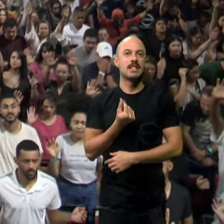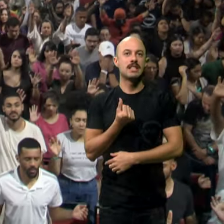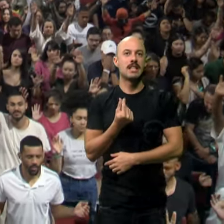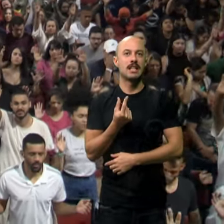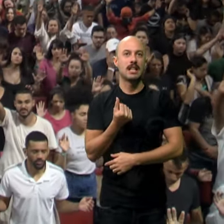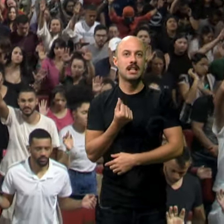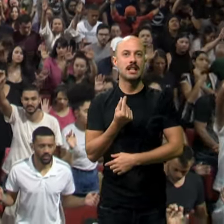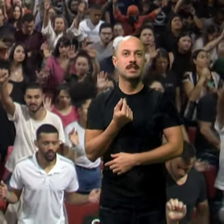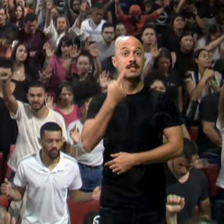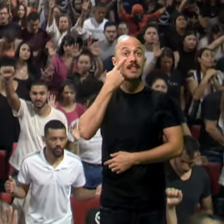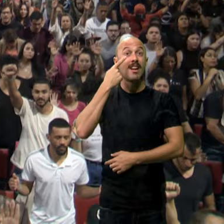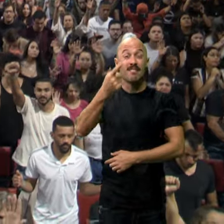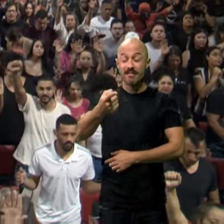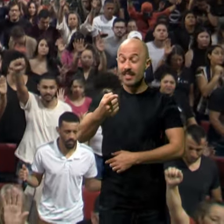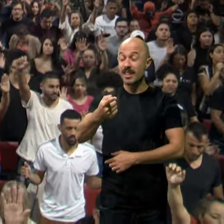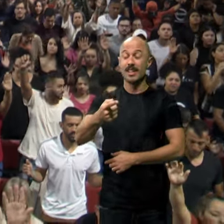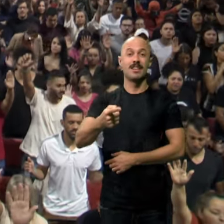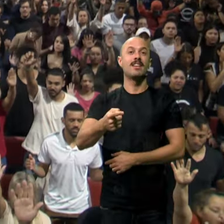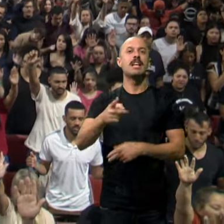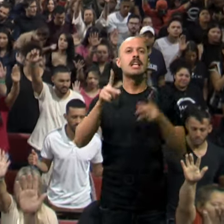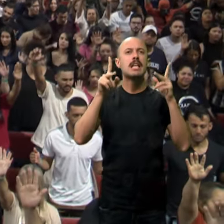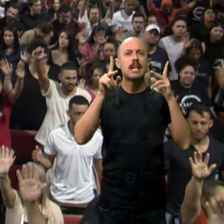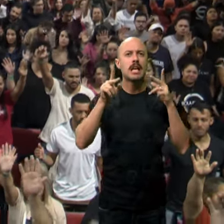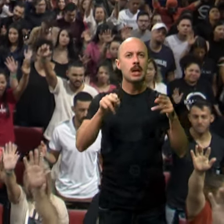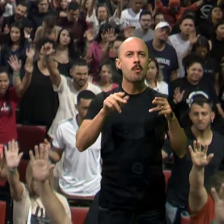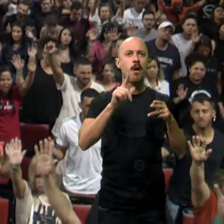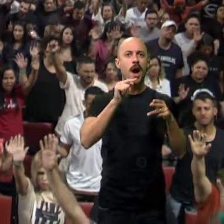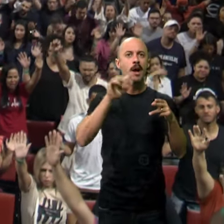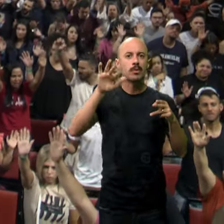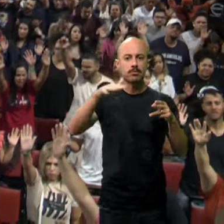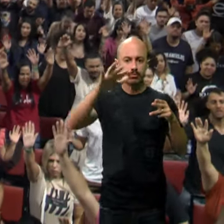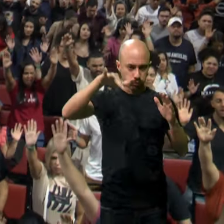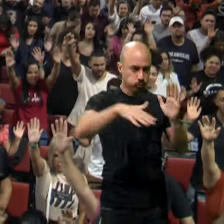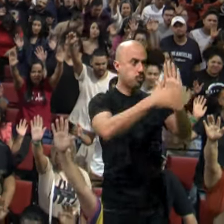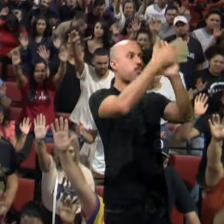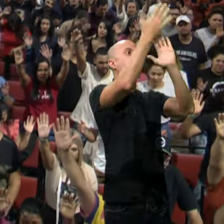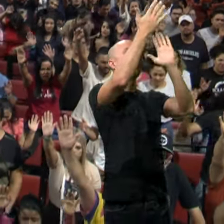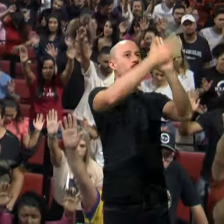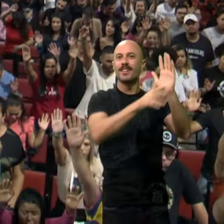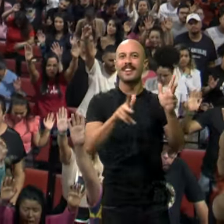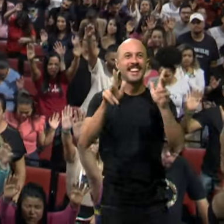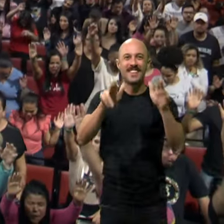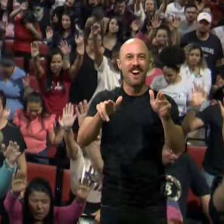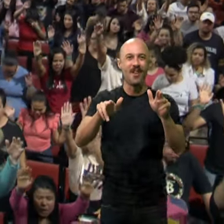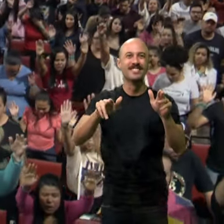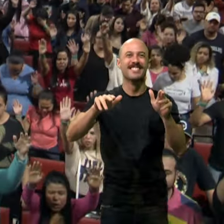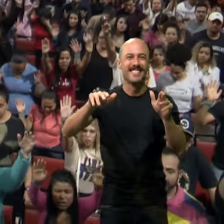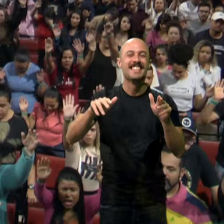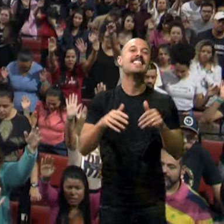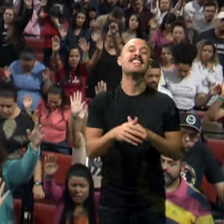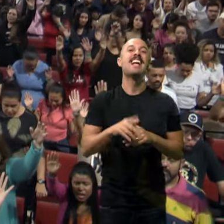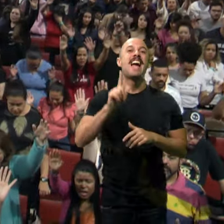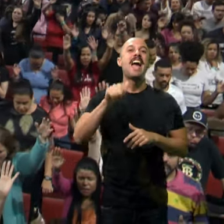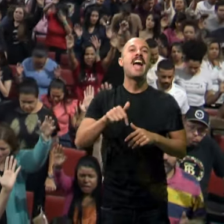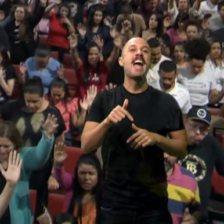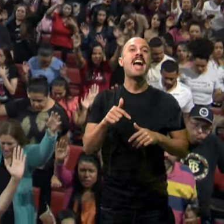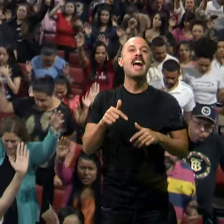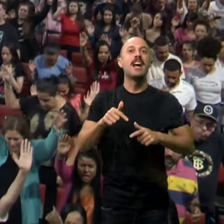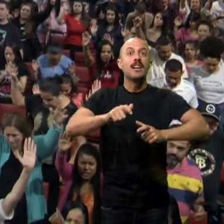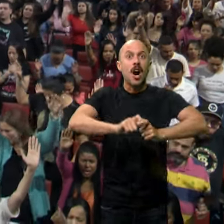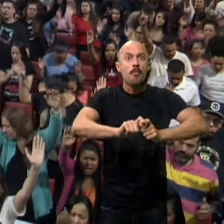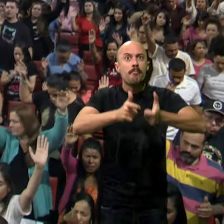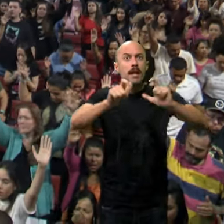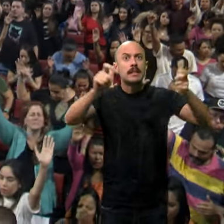a onda maior de pastores empreendedores. Estou falando de pastores e empreendedores.